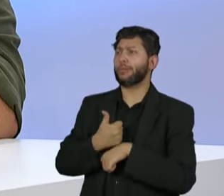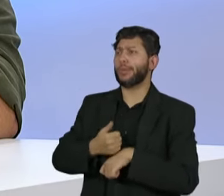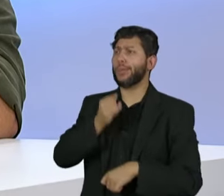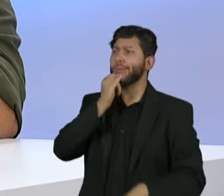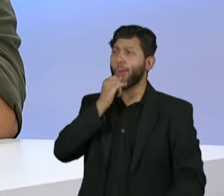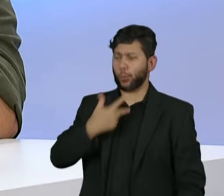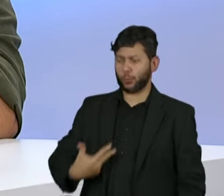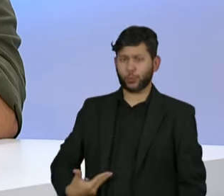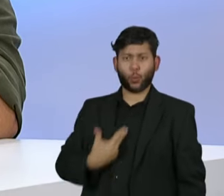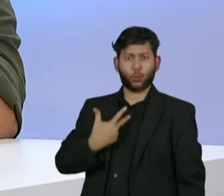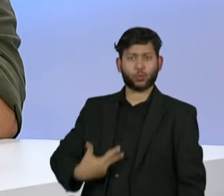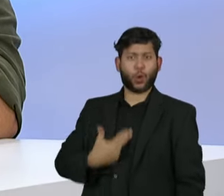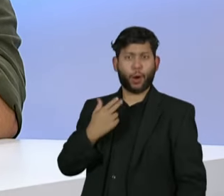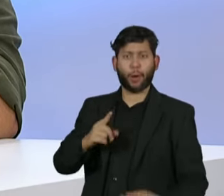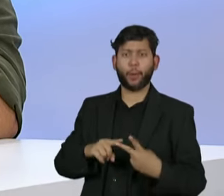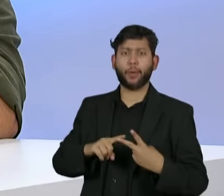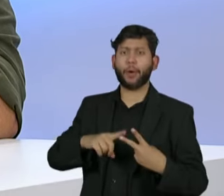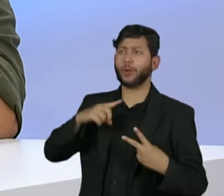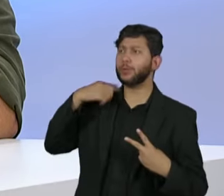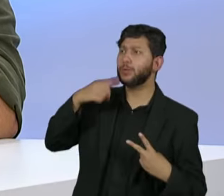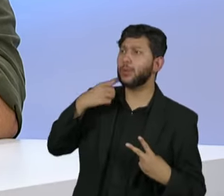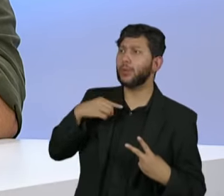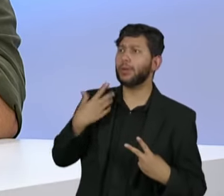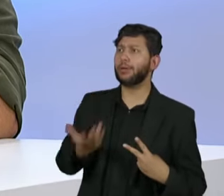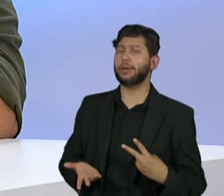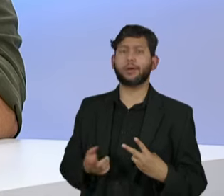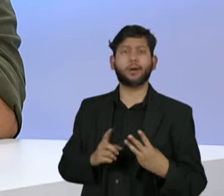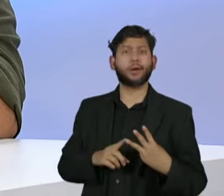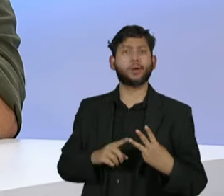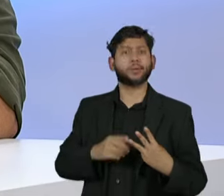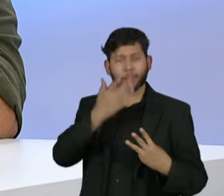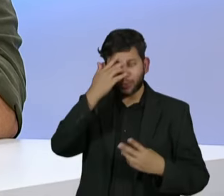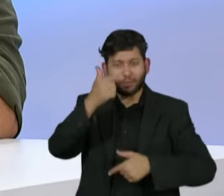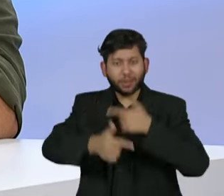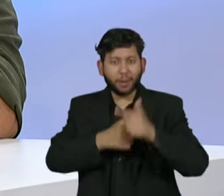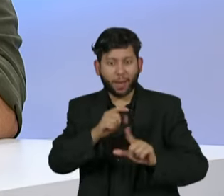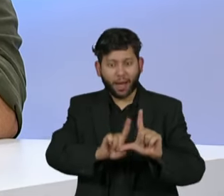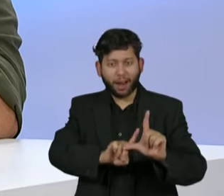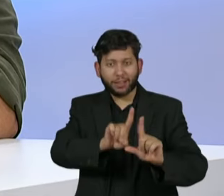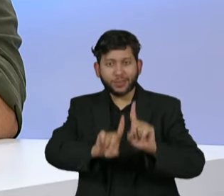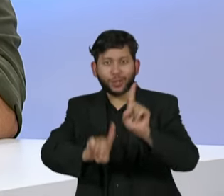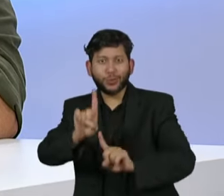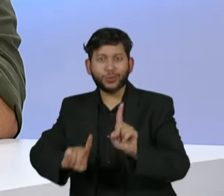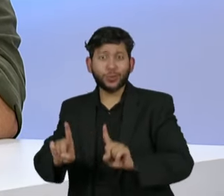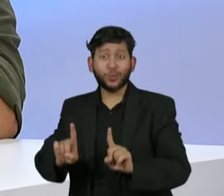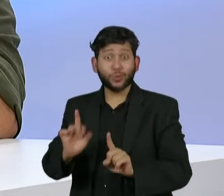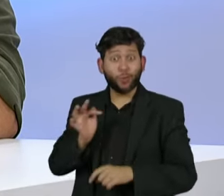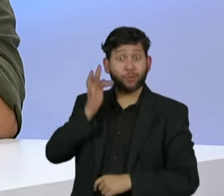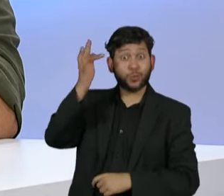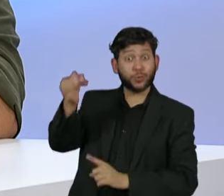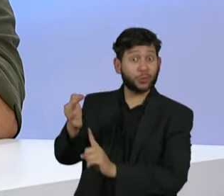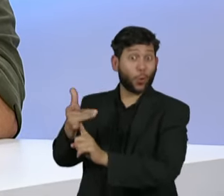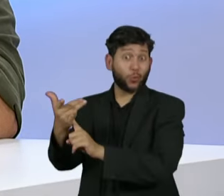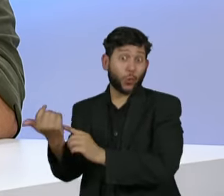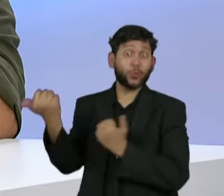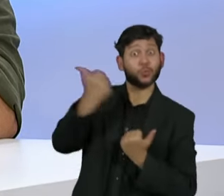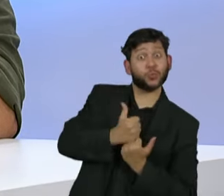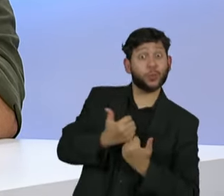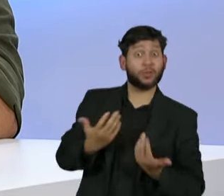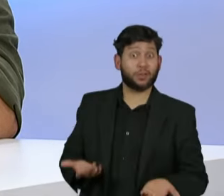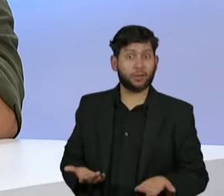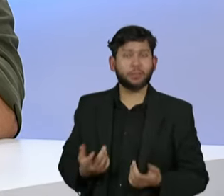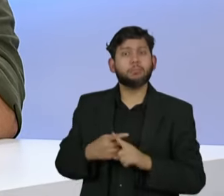cirurgião e advogado e até estatístico podem ser substituídos mas essas são profissões